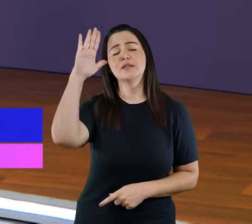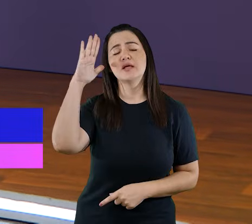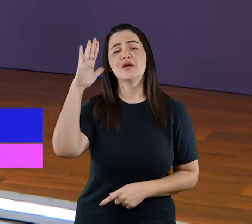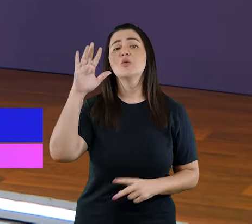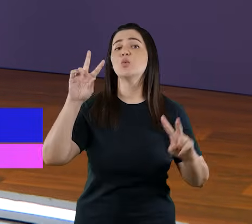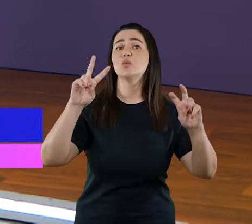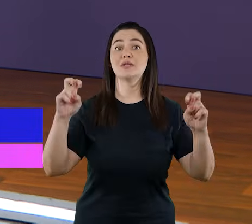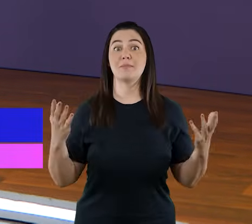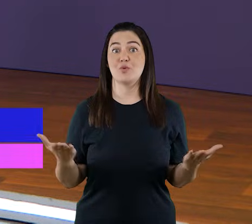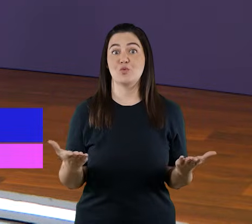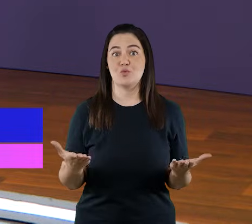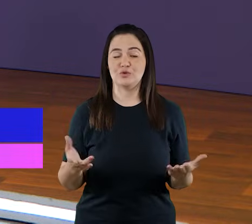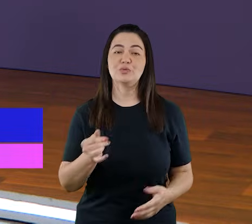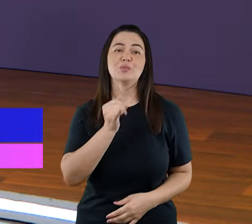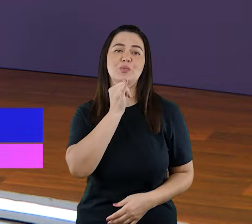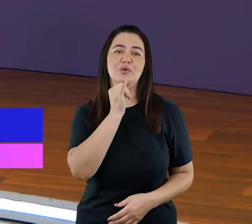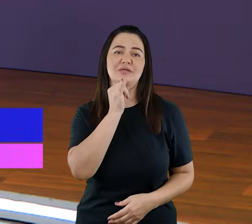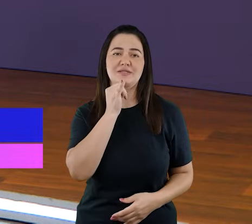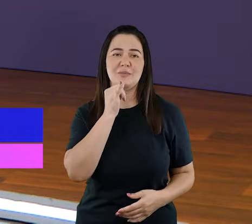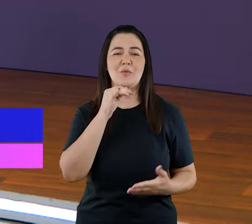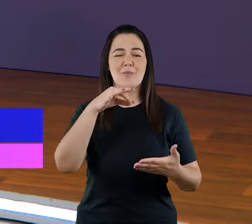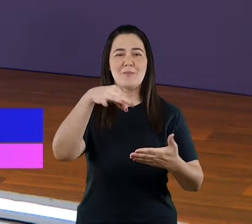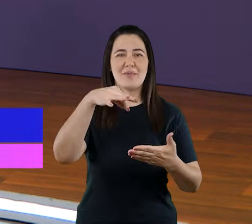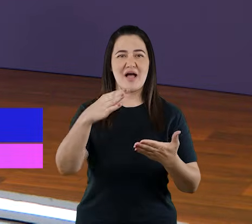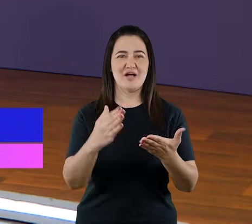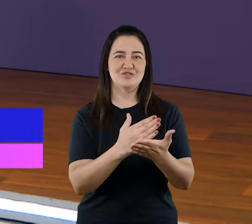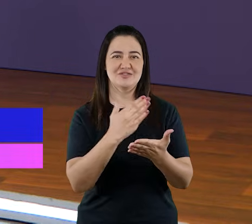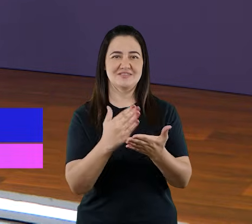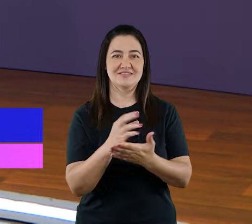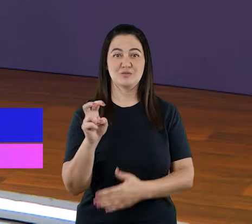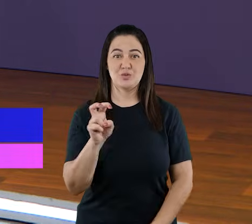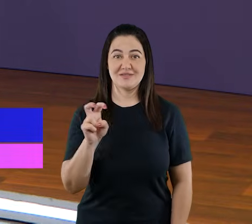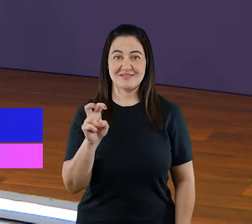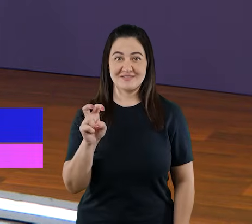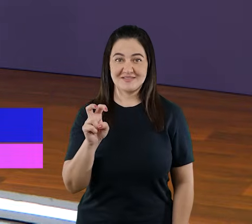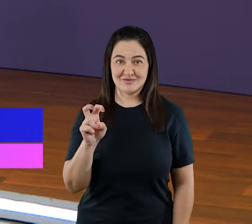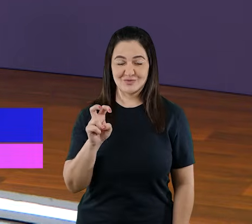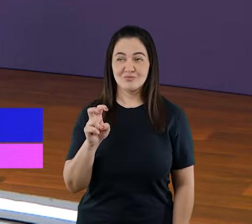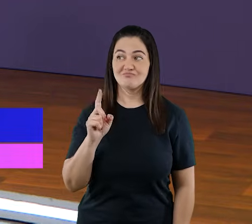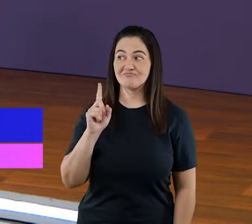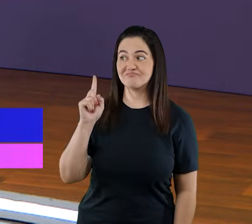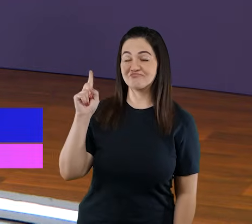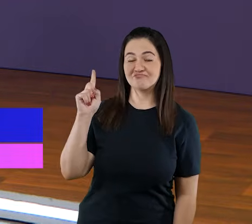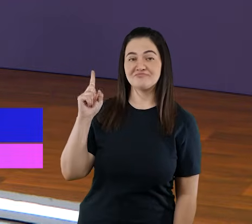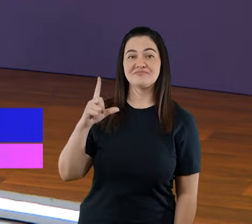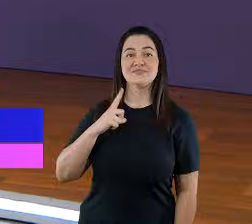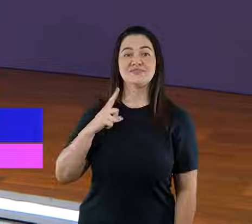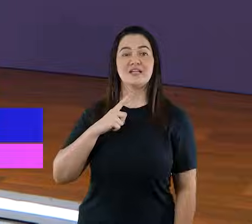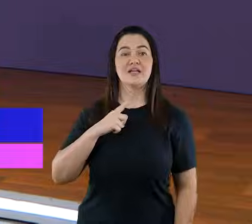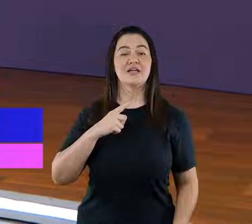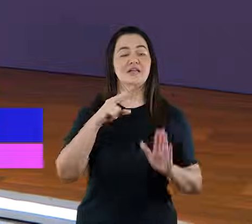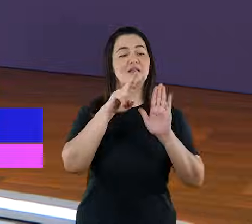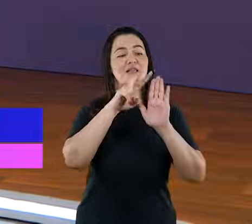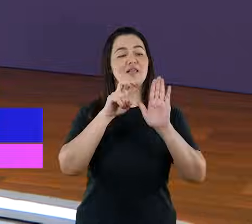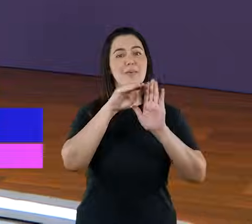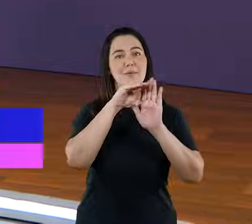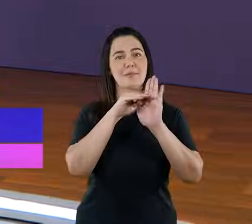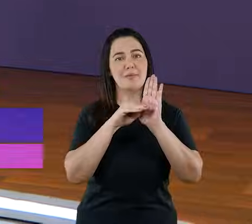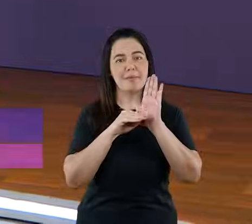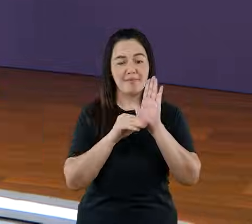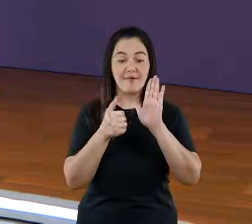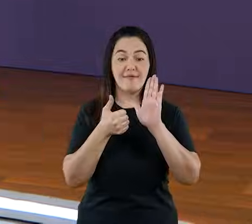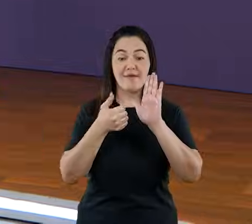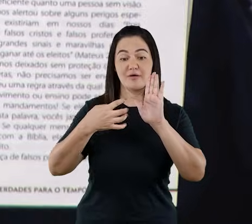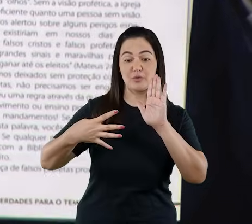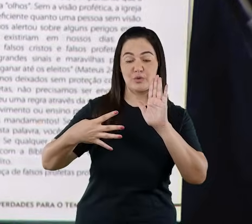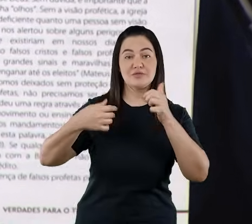entender especialmente o tema que eu vou apresentar hoje. Olha só, eu estou aqui na página 55 dessa revista e aqui está o tema 14, que